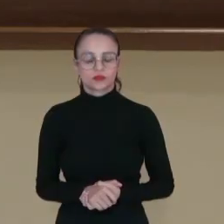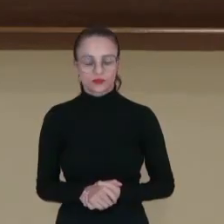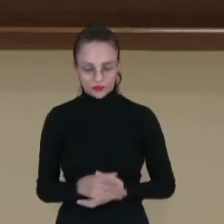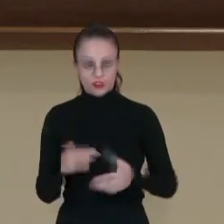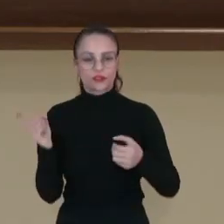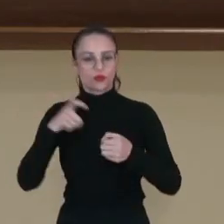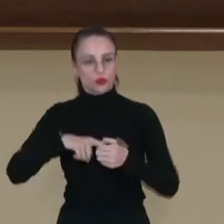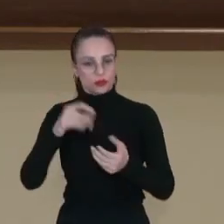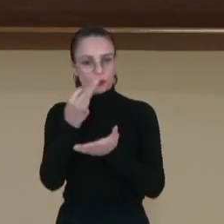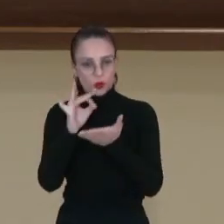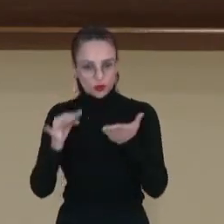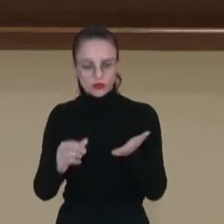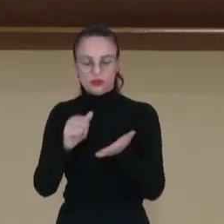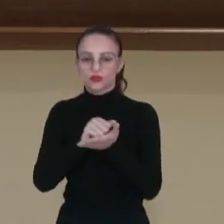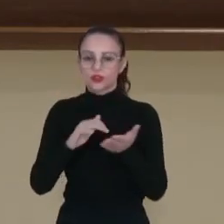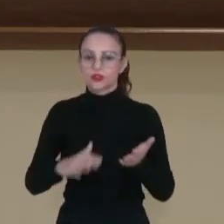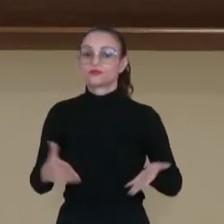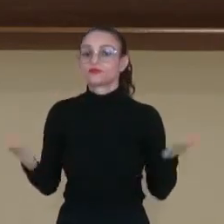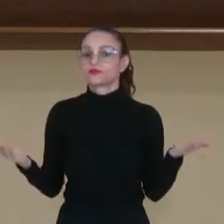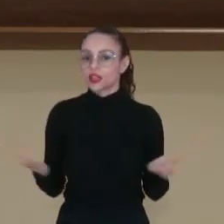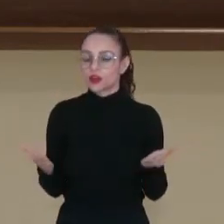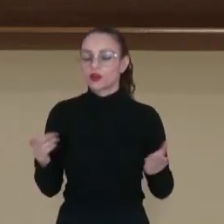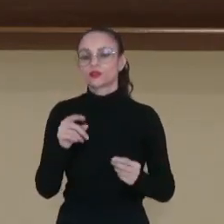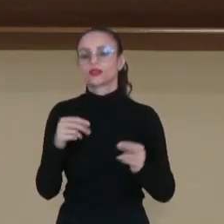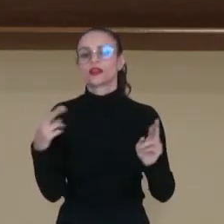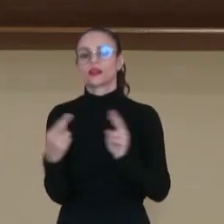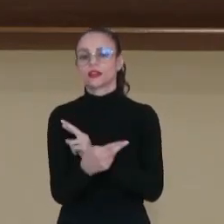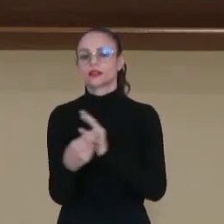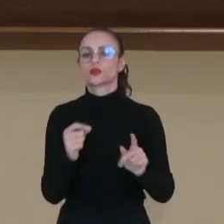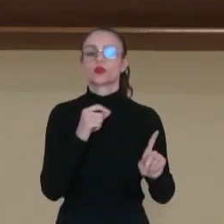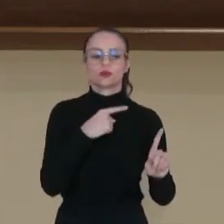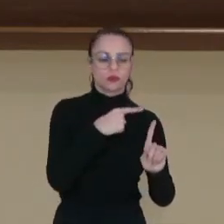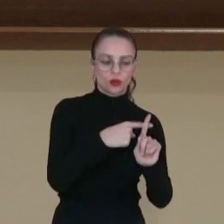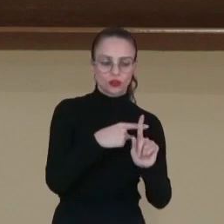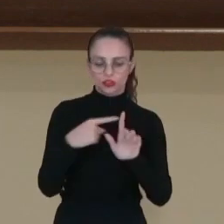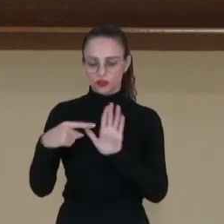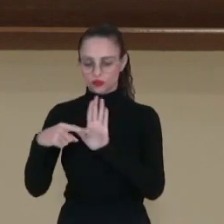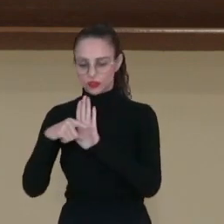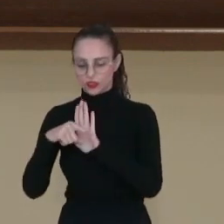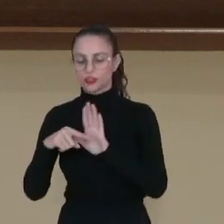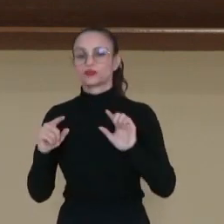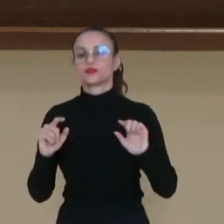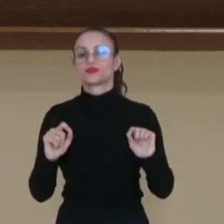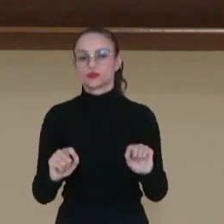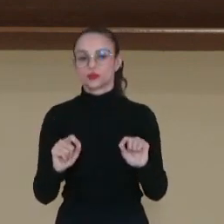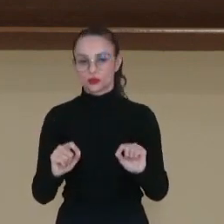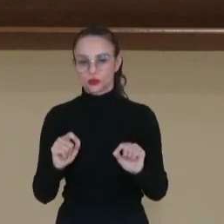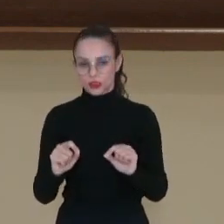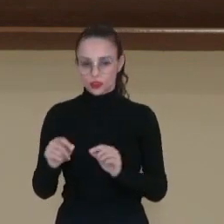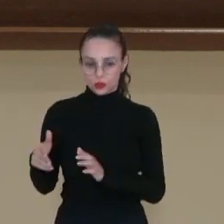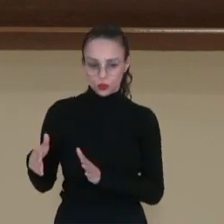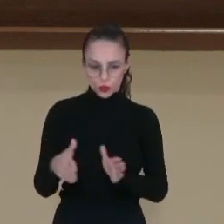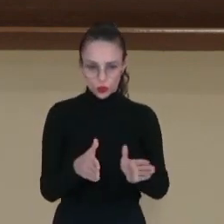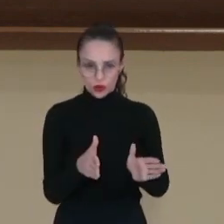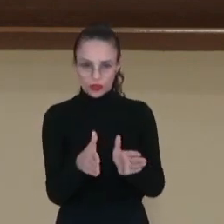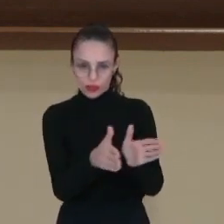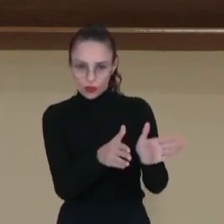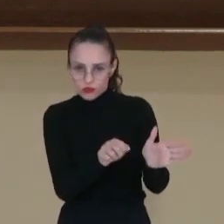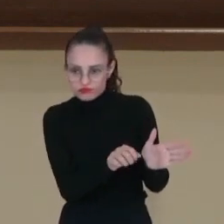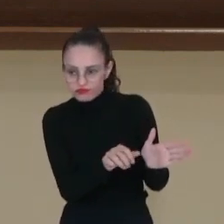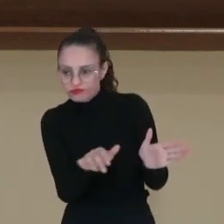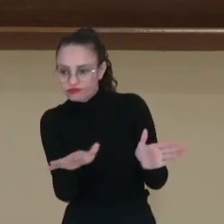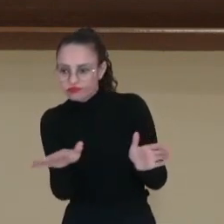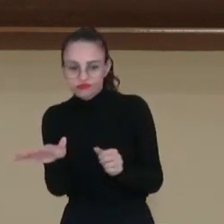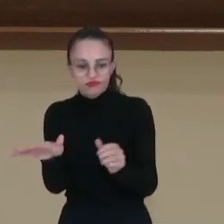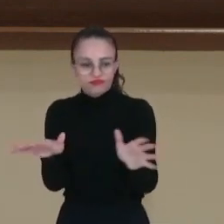Voltamos com a correção da atividade, então vocês tinham que estabelecer ali pontos positivos e pontos negativos da transposição do Rio São Francisco. E aí